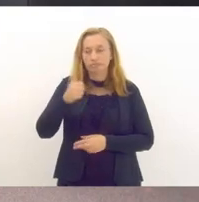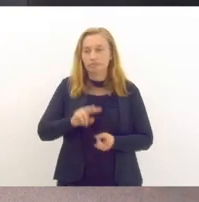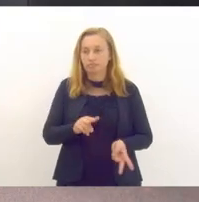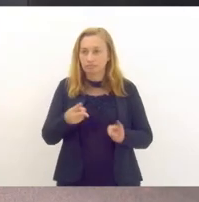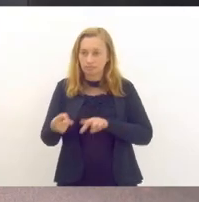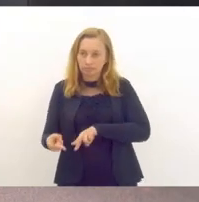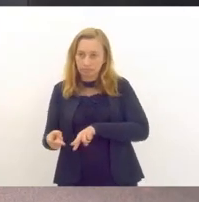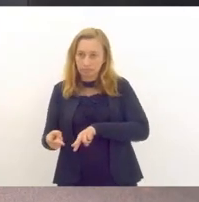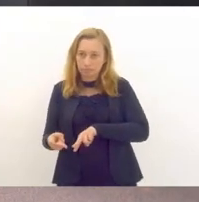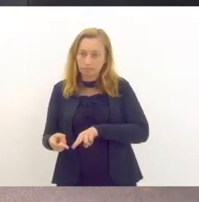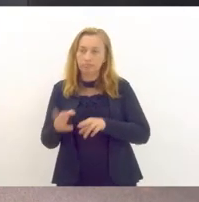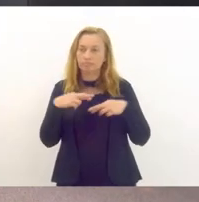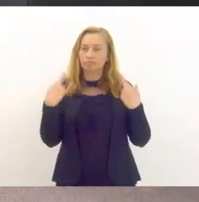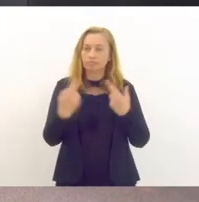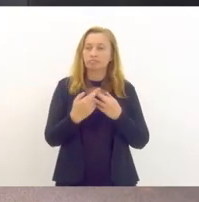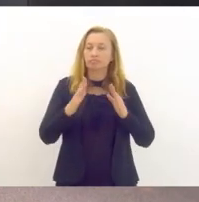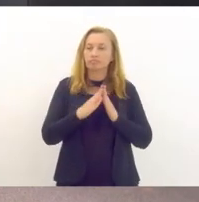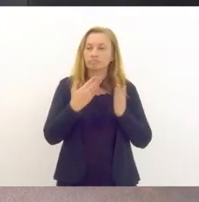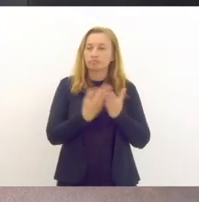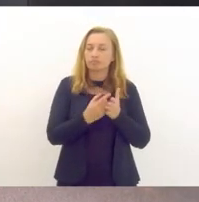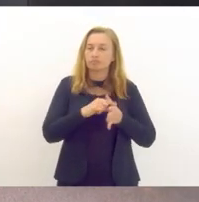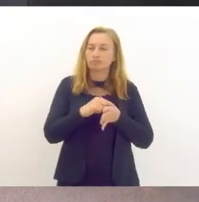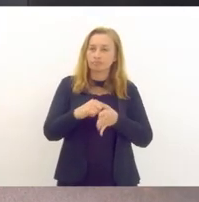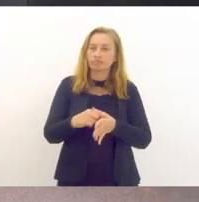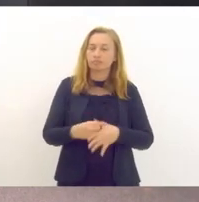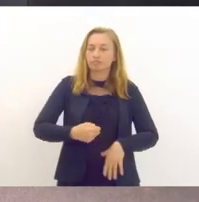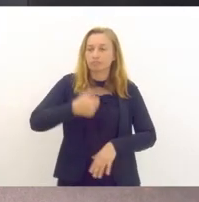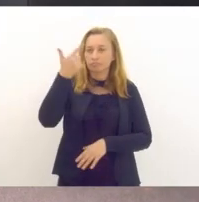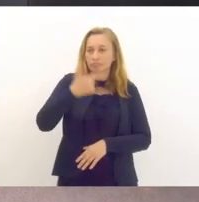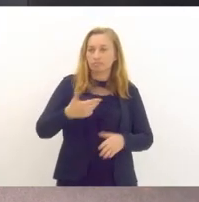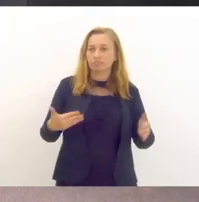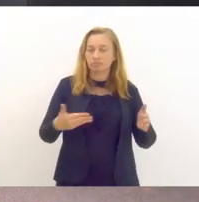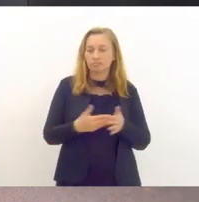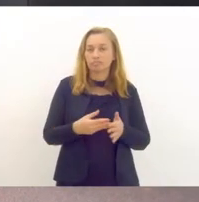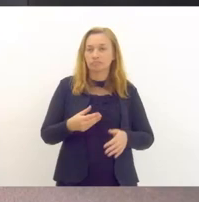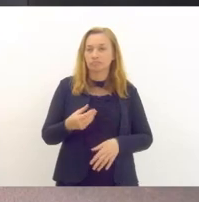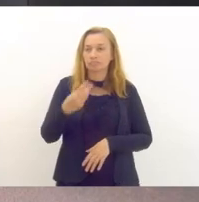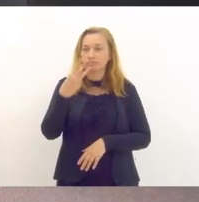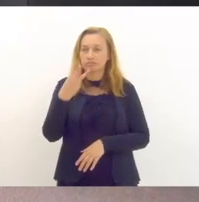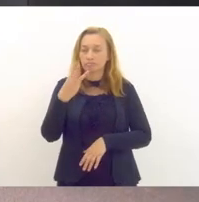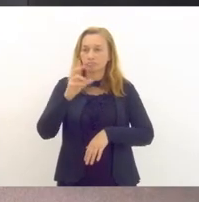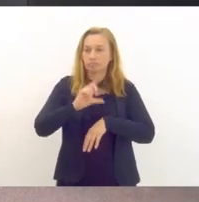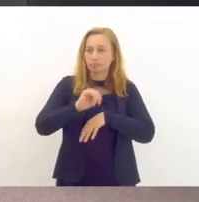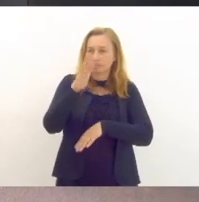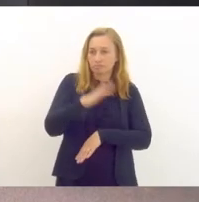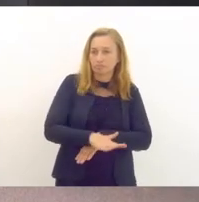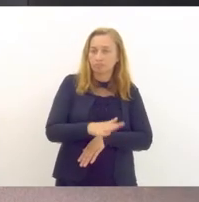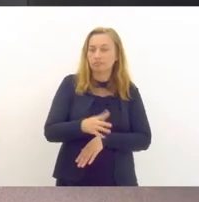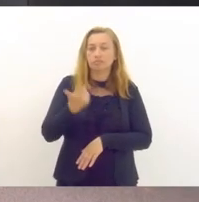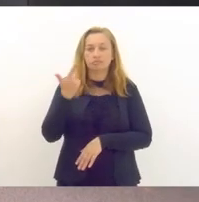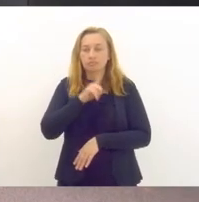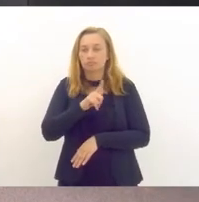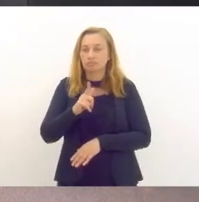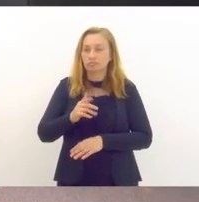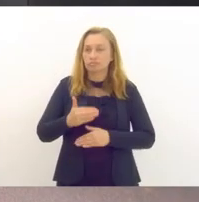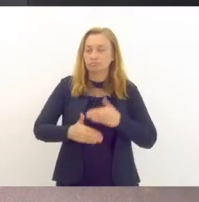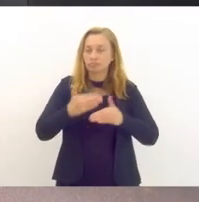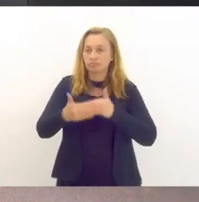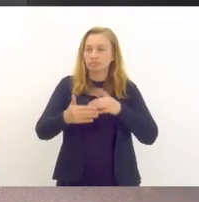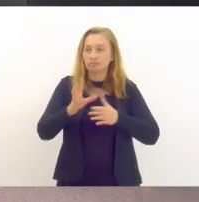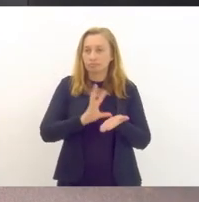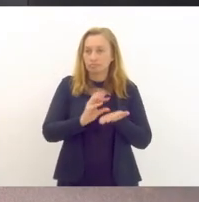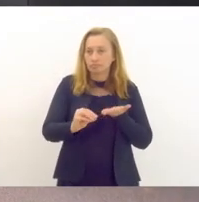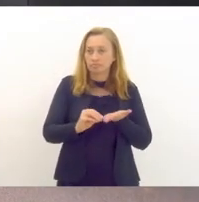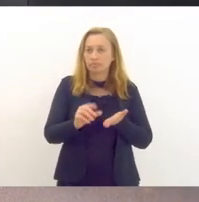Vamos fazer uma reunião do colégio líderes de meio-dia até às 3 horas a gente conseguir avançar nas pautas já vão fazer em relação ao